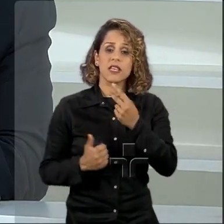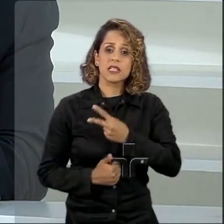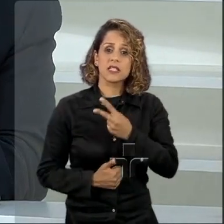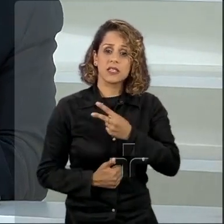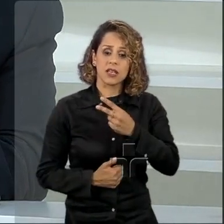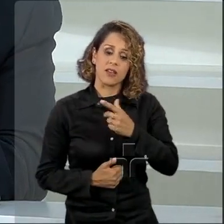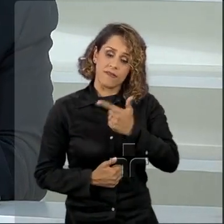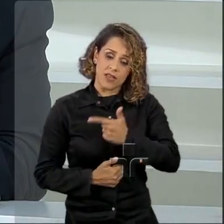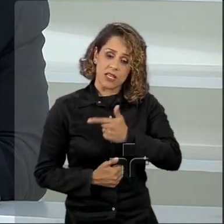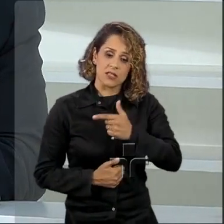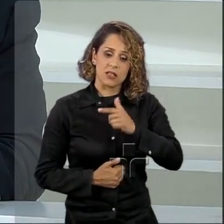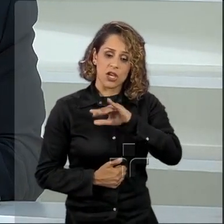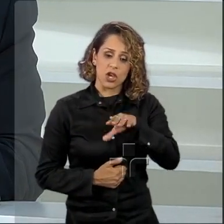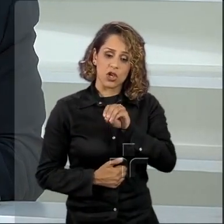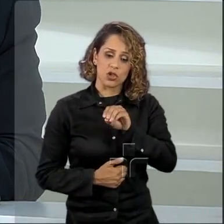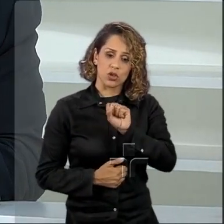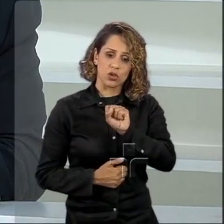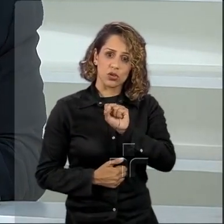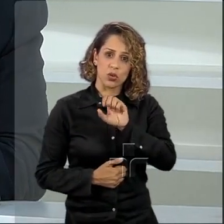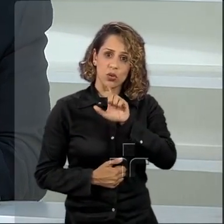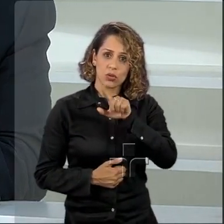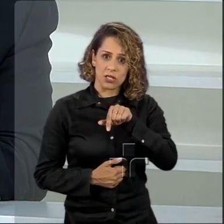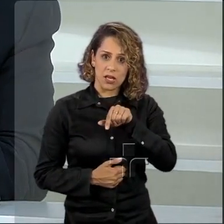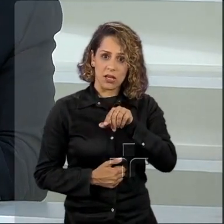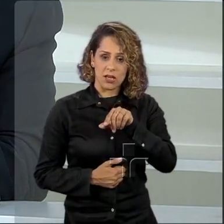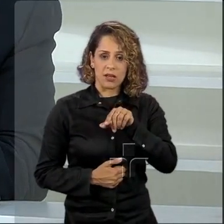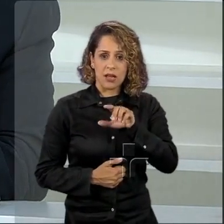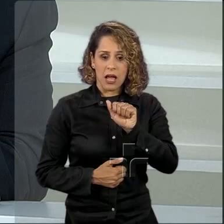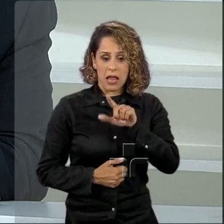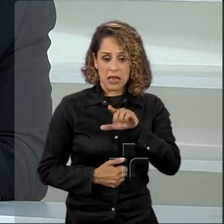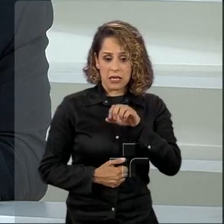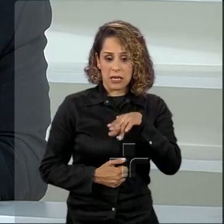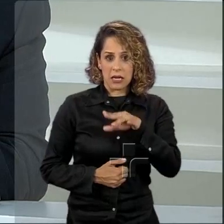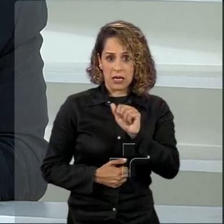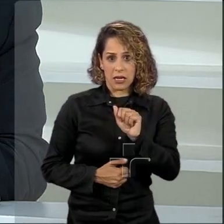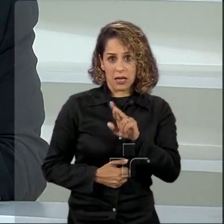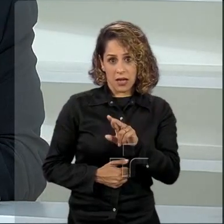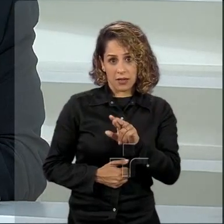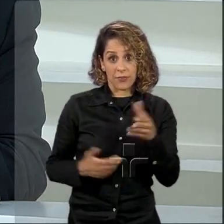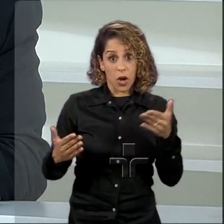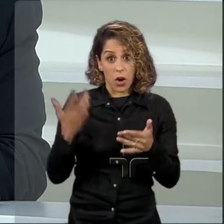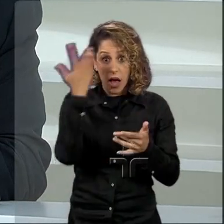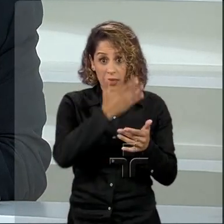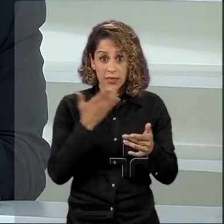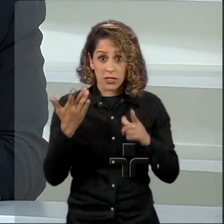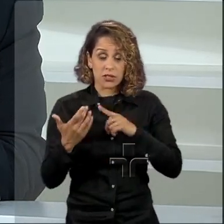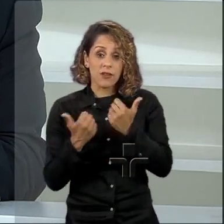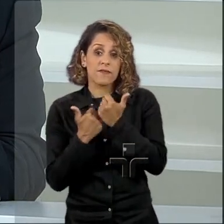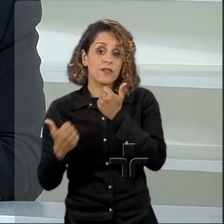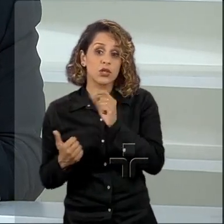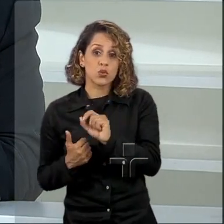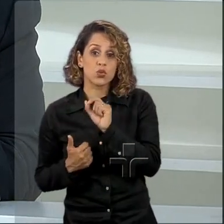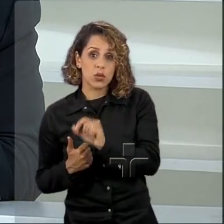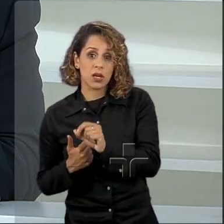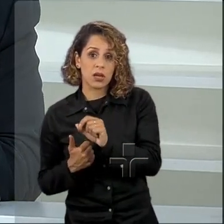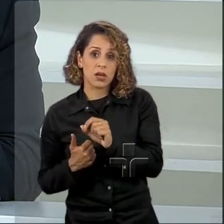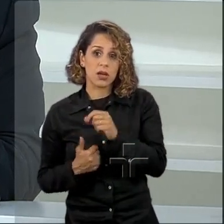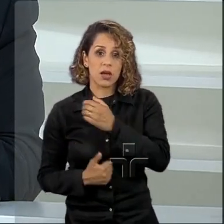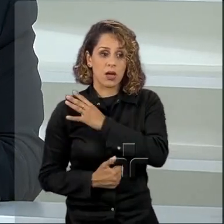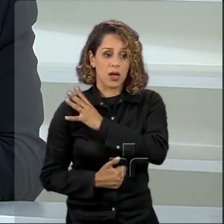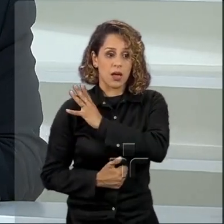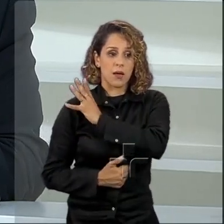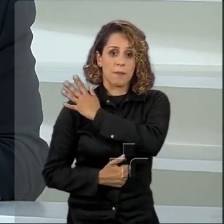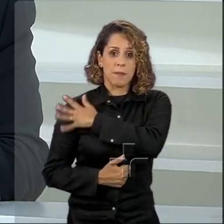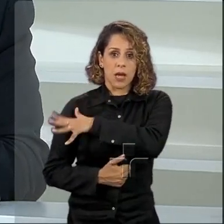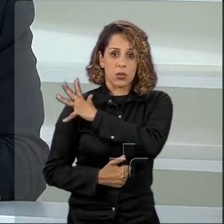definiu a sua vice, que é a Manuela Dávila. Agora, um diálogo com o Josué Gomes, por exemplo, me parece possível. Por